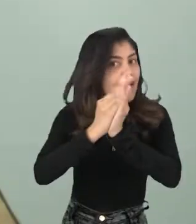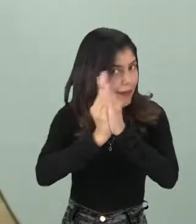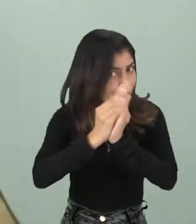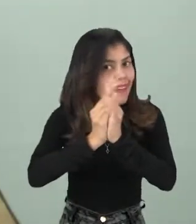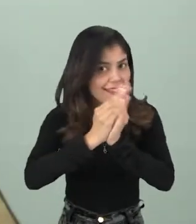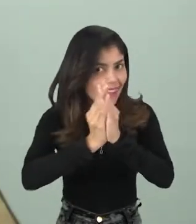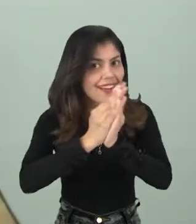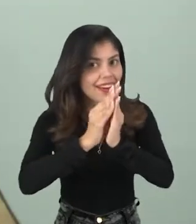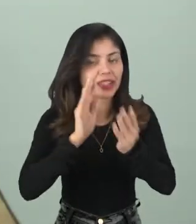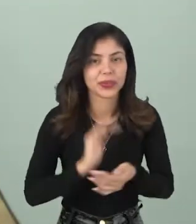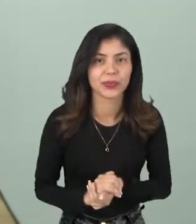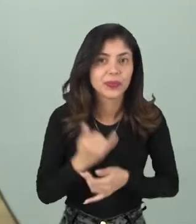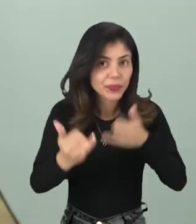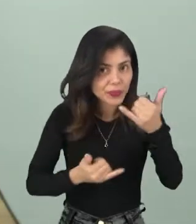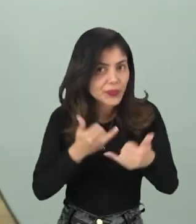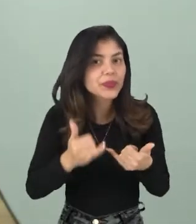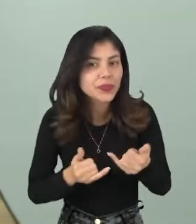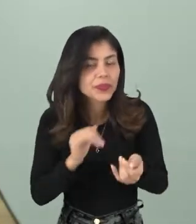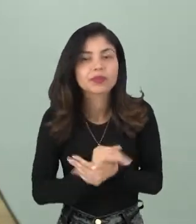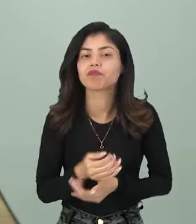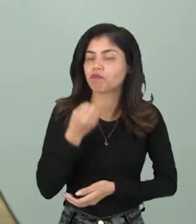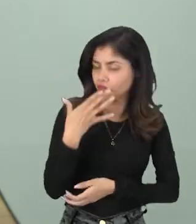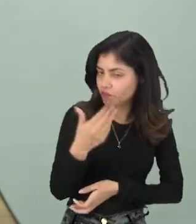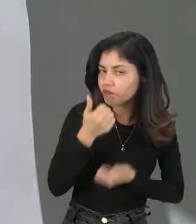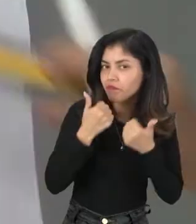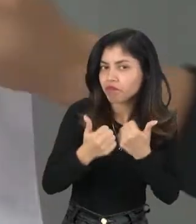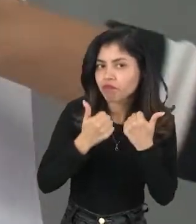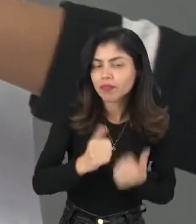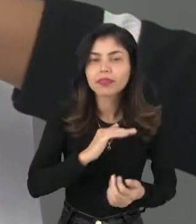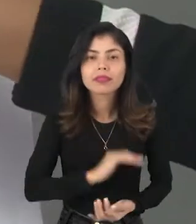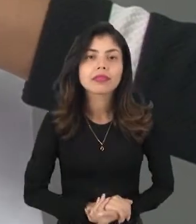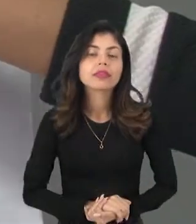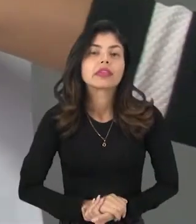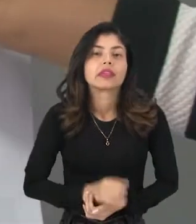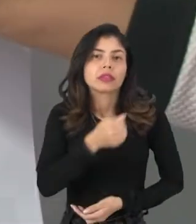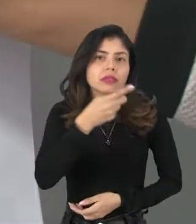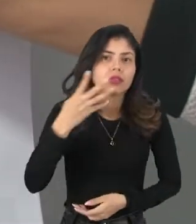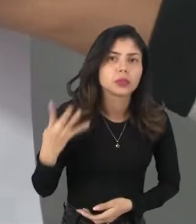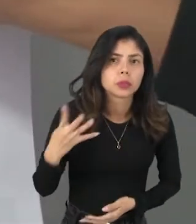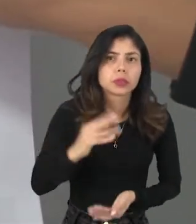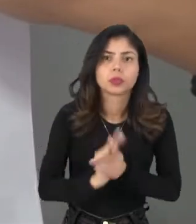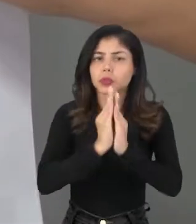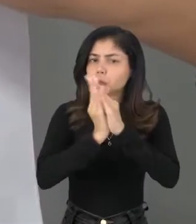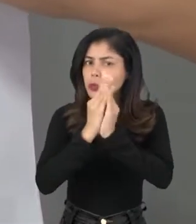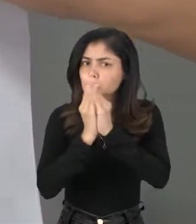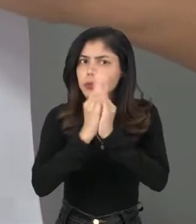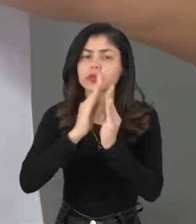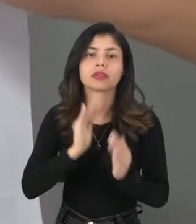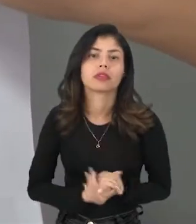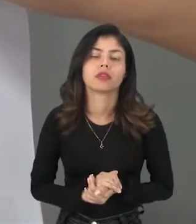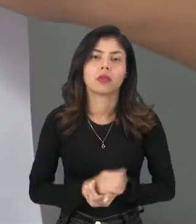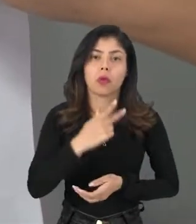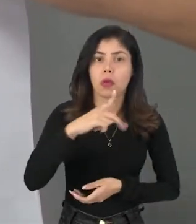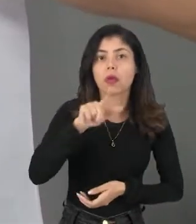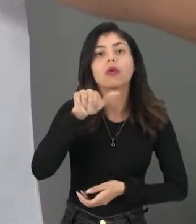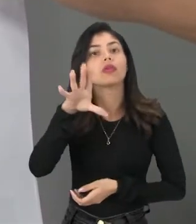bonecos de brinquedos muito bem o e quantos bonecos